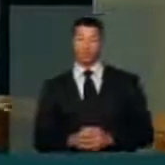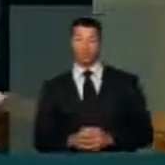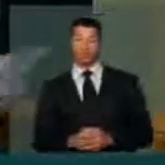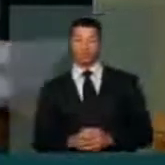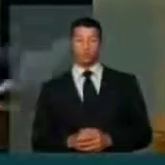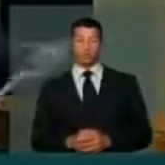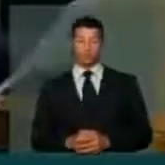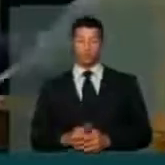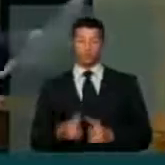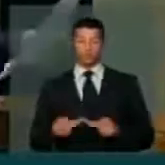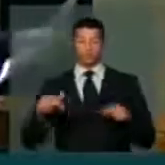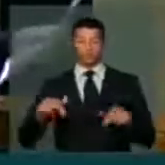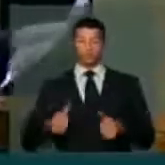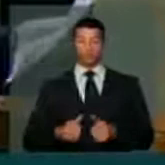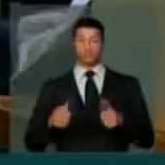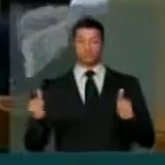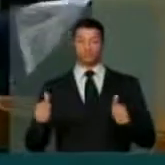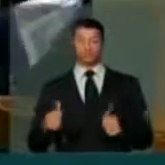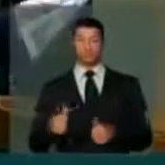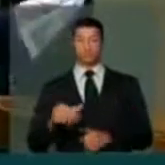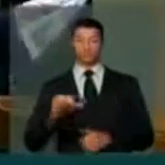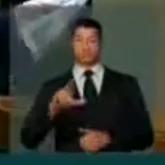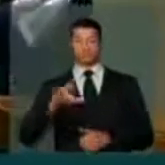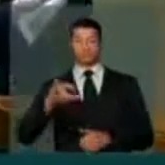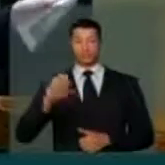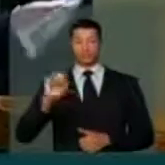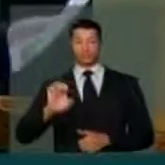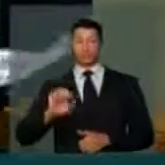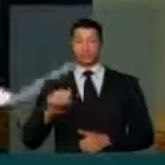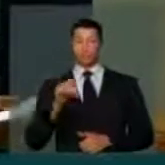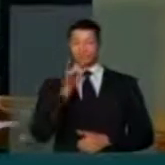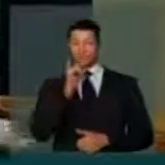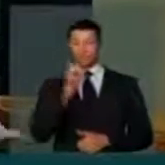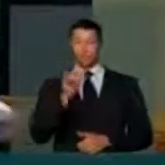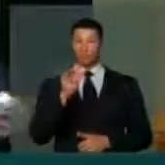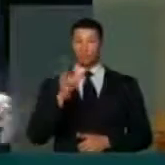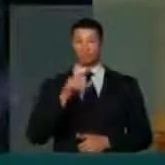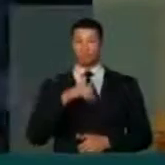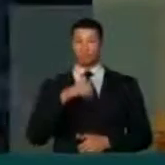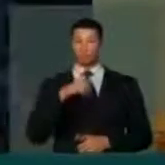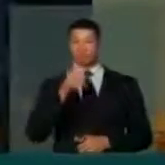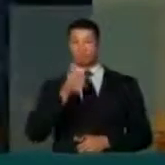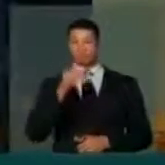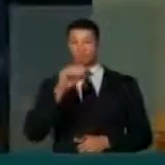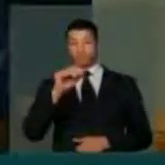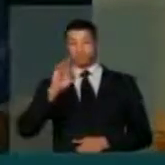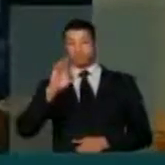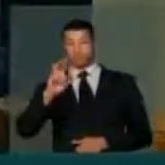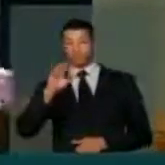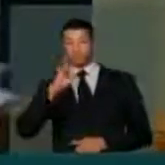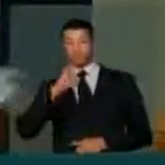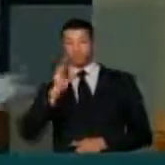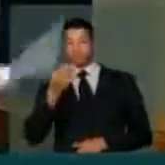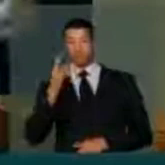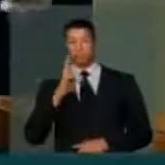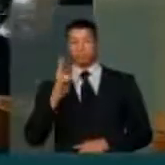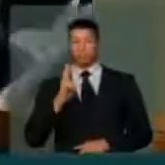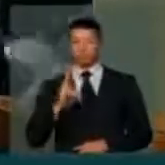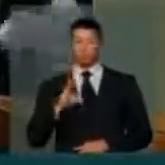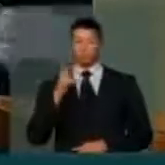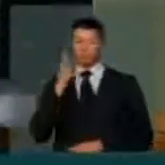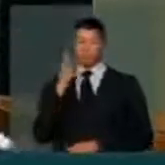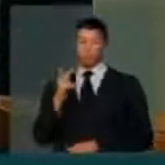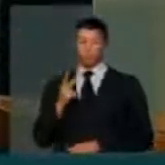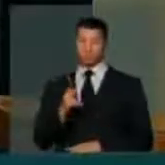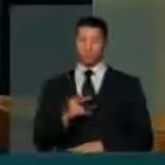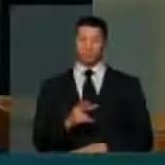prazo. Está aqui o resultado. Crise do setor elétrico já custou 105 bilhões de reais para